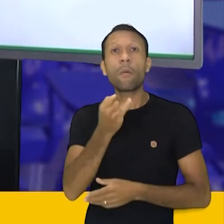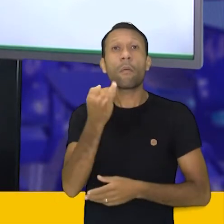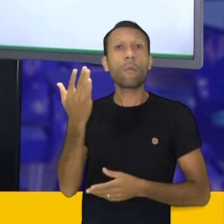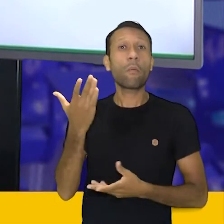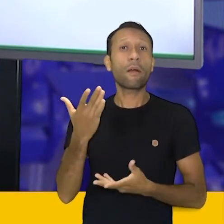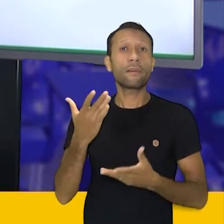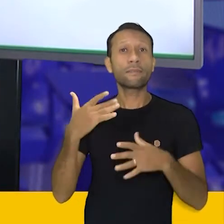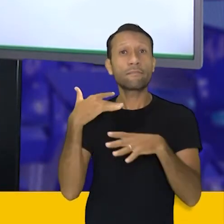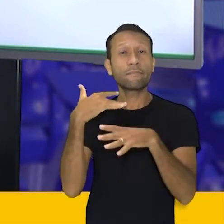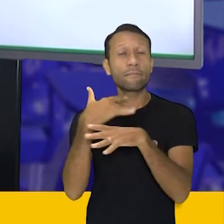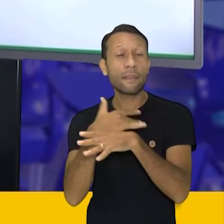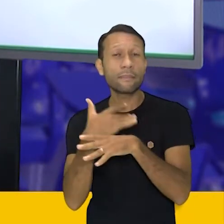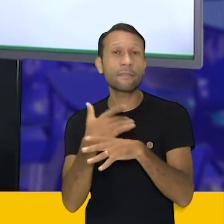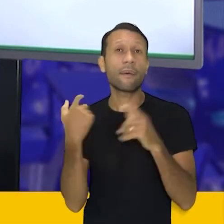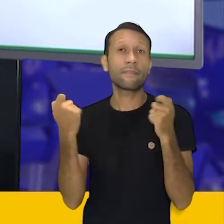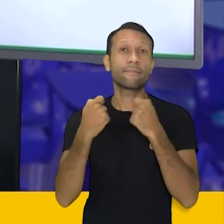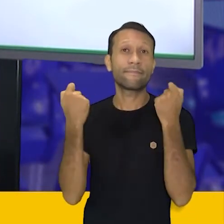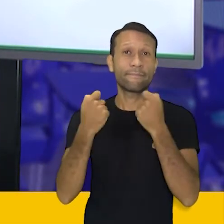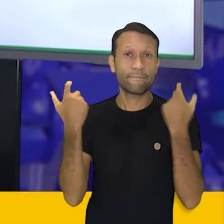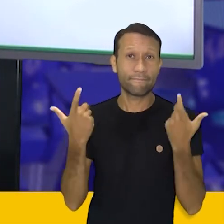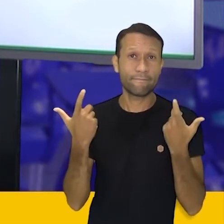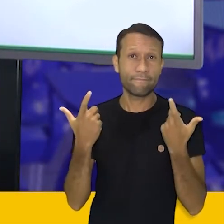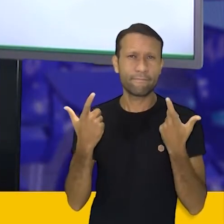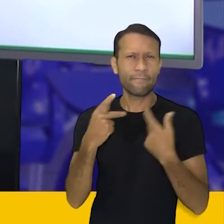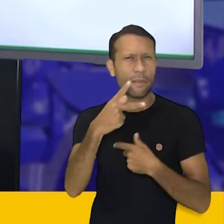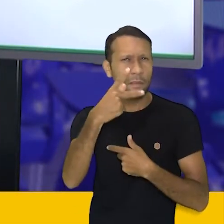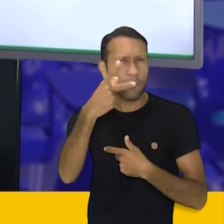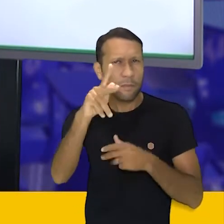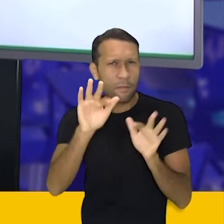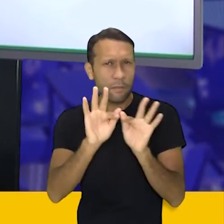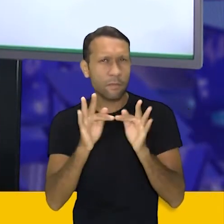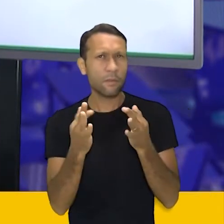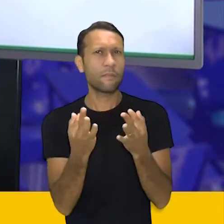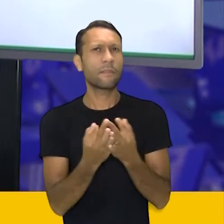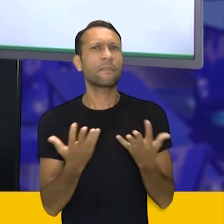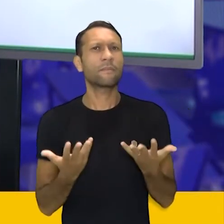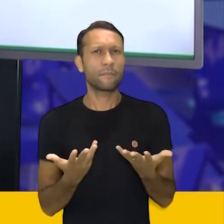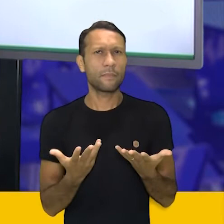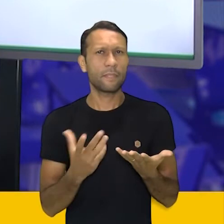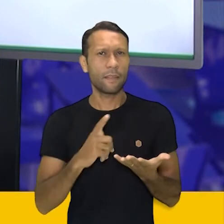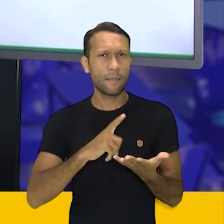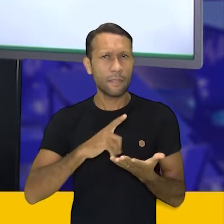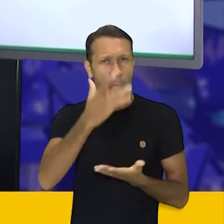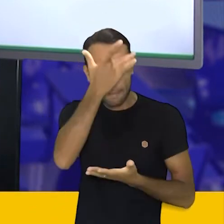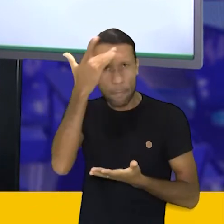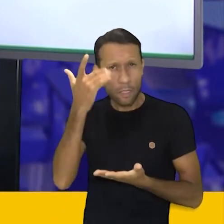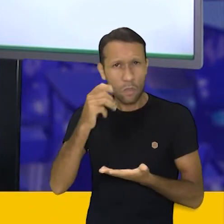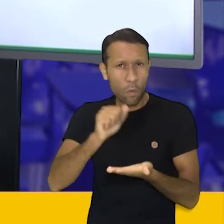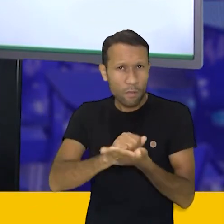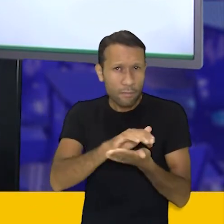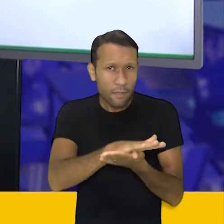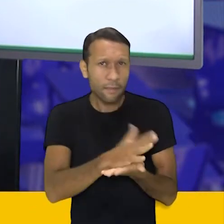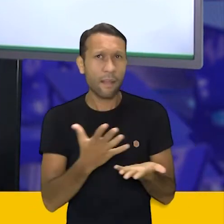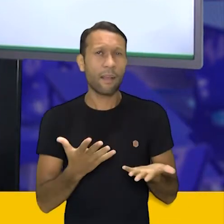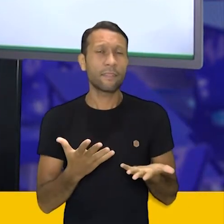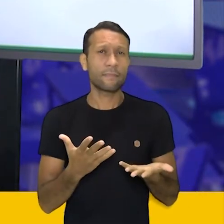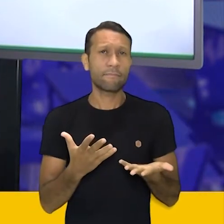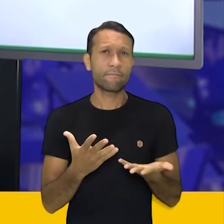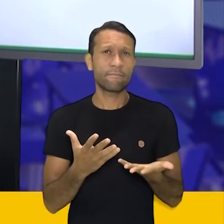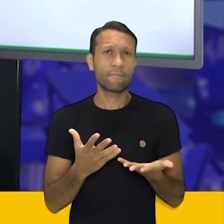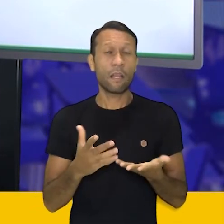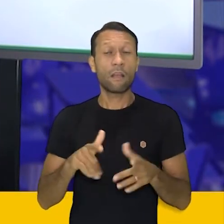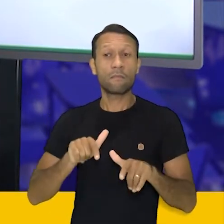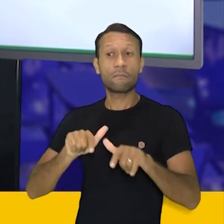pessoas desempregadas neste momento? No momento de pandemia, estamos desempregados ou não estamos desempregados?